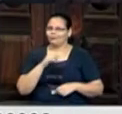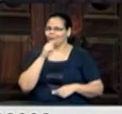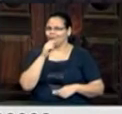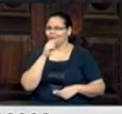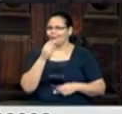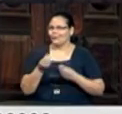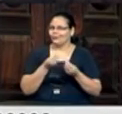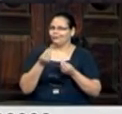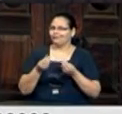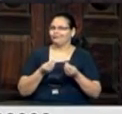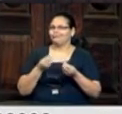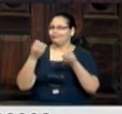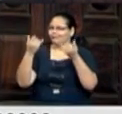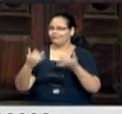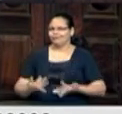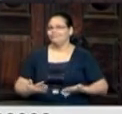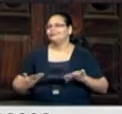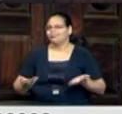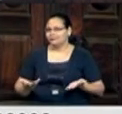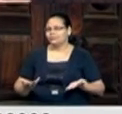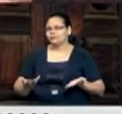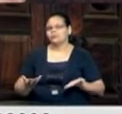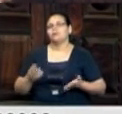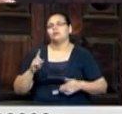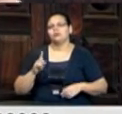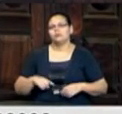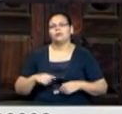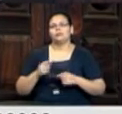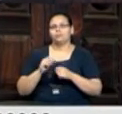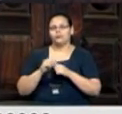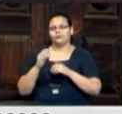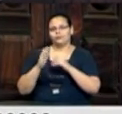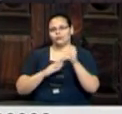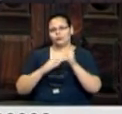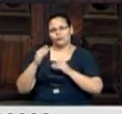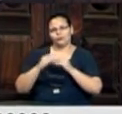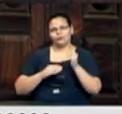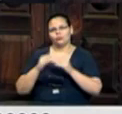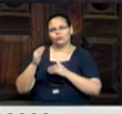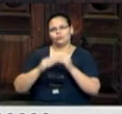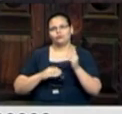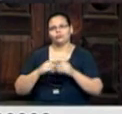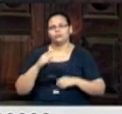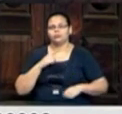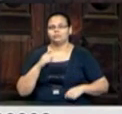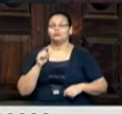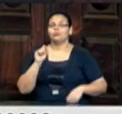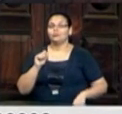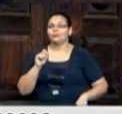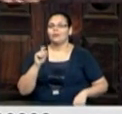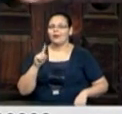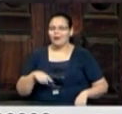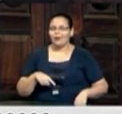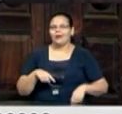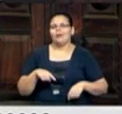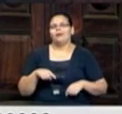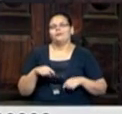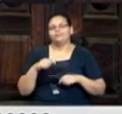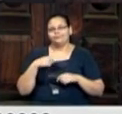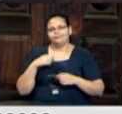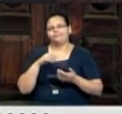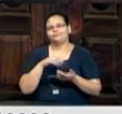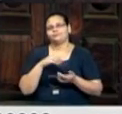não faço o concurso. Então não faço. E tem uma coisa: os serviços públicos